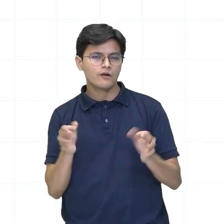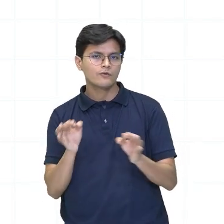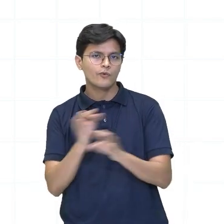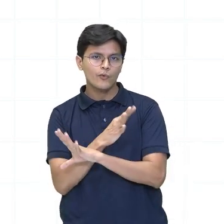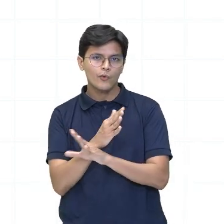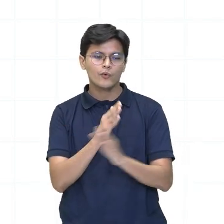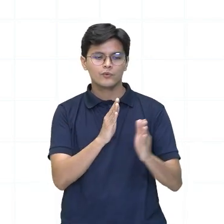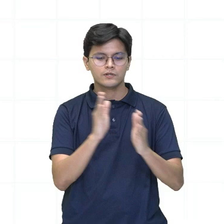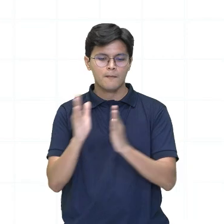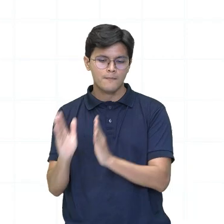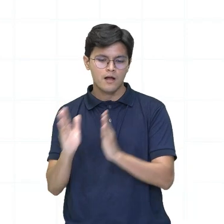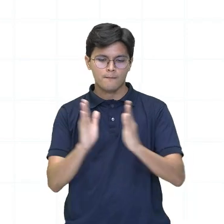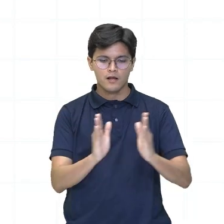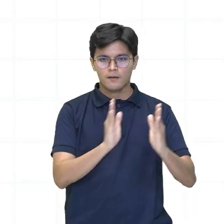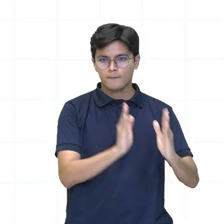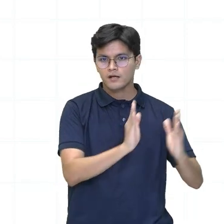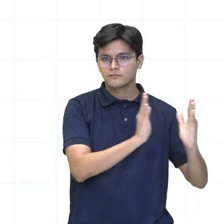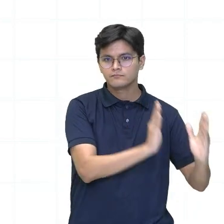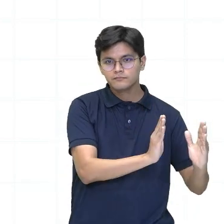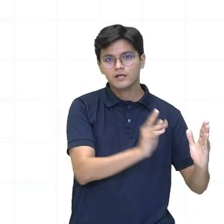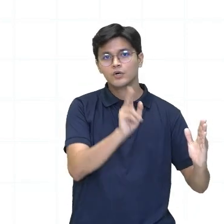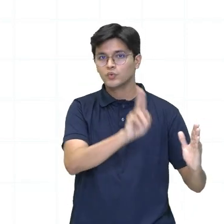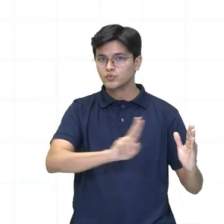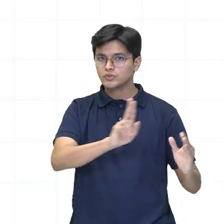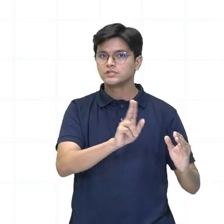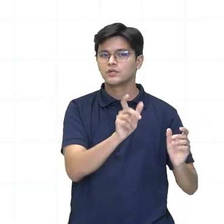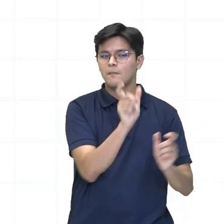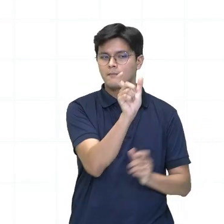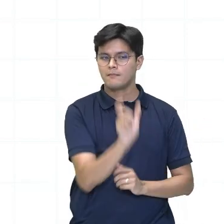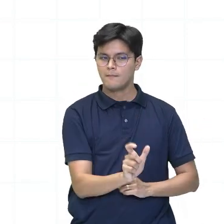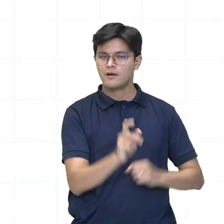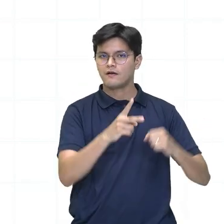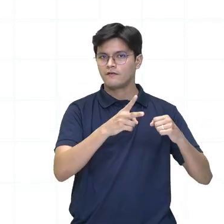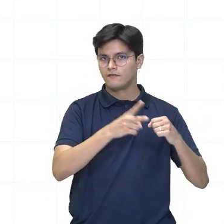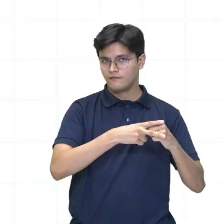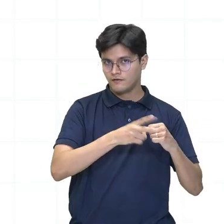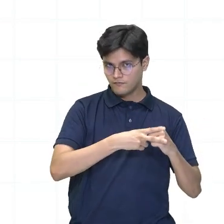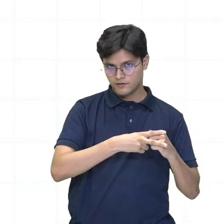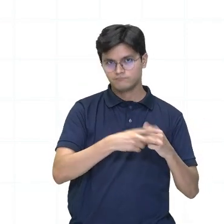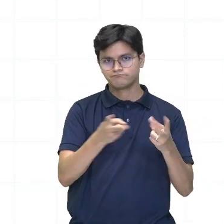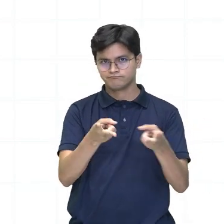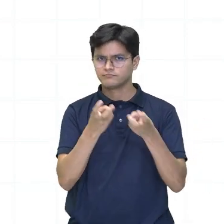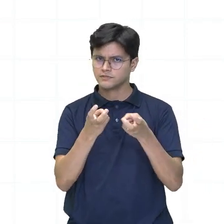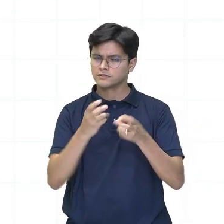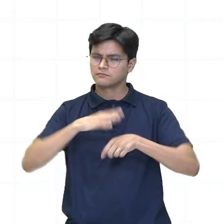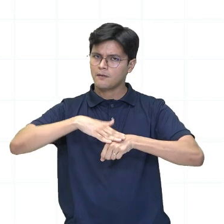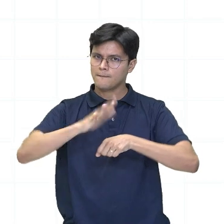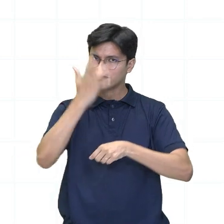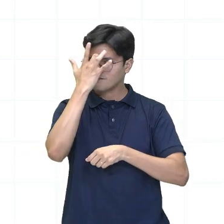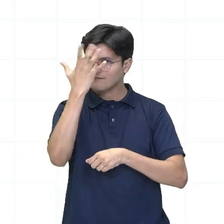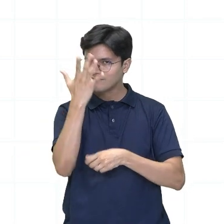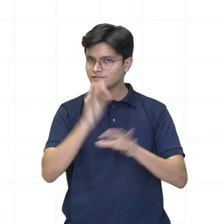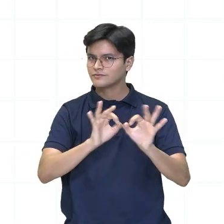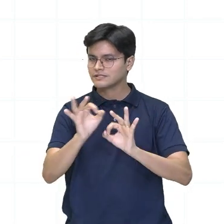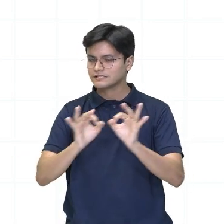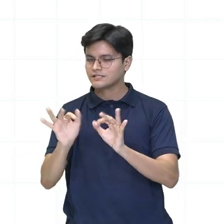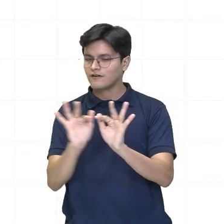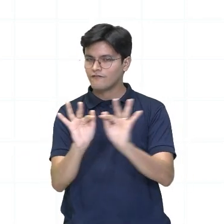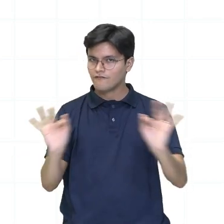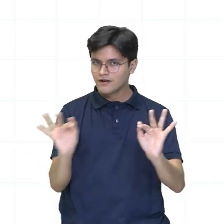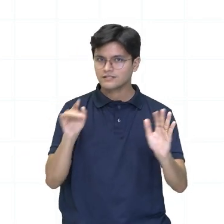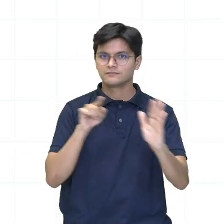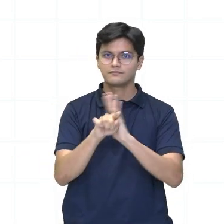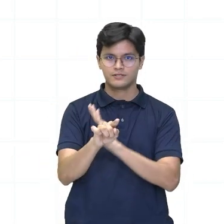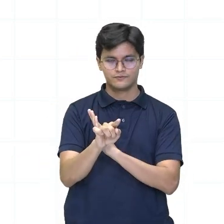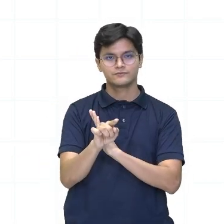os verbos. Então, viram como assim fica mais fácil, né? Montar uma pergunta é sempre essa sequência. E,